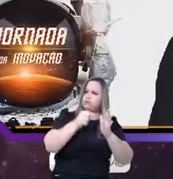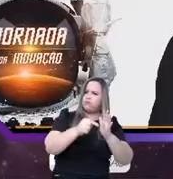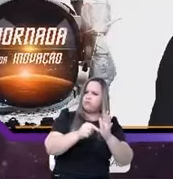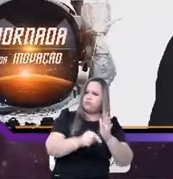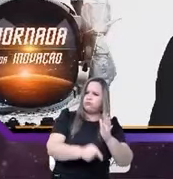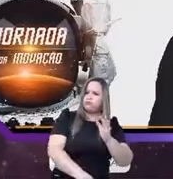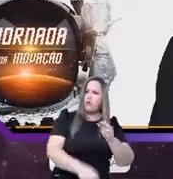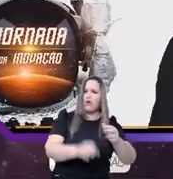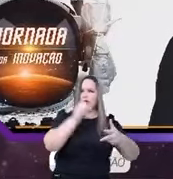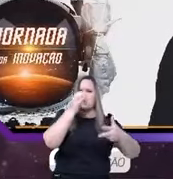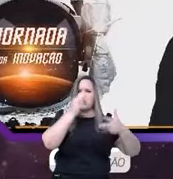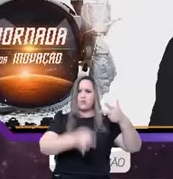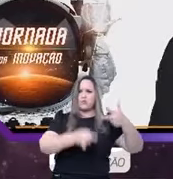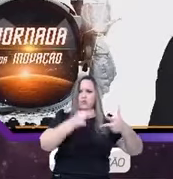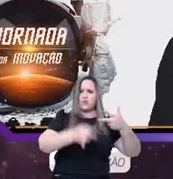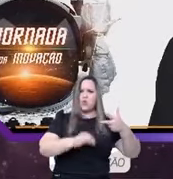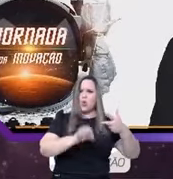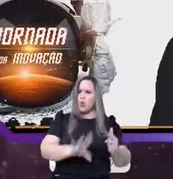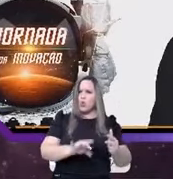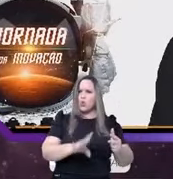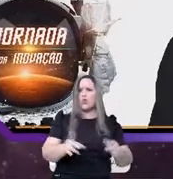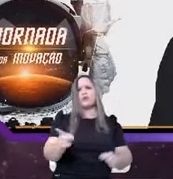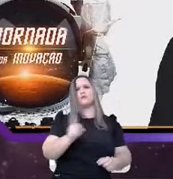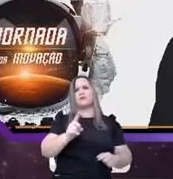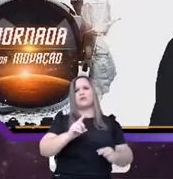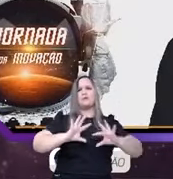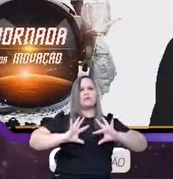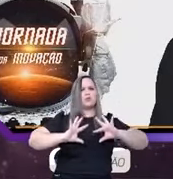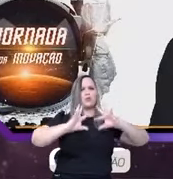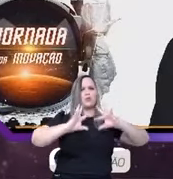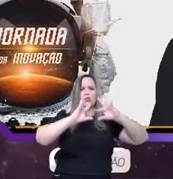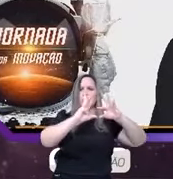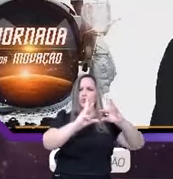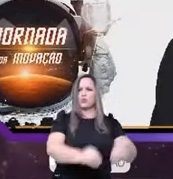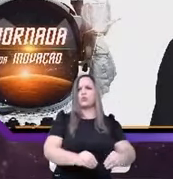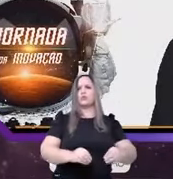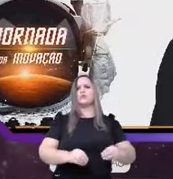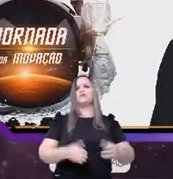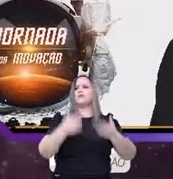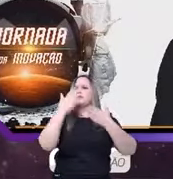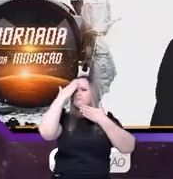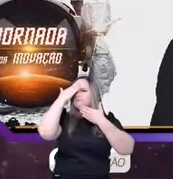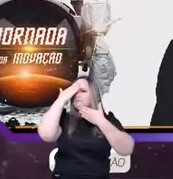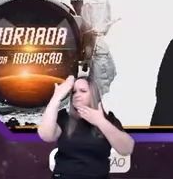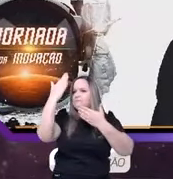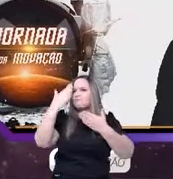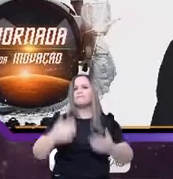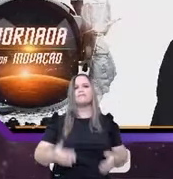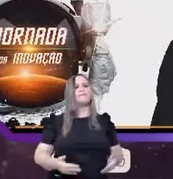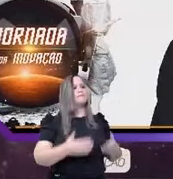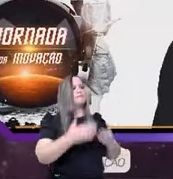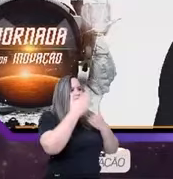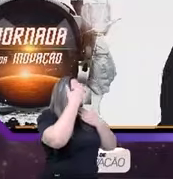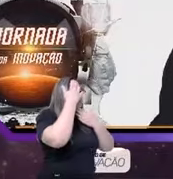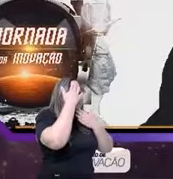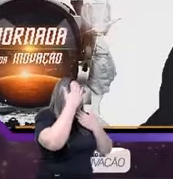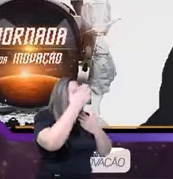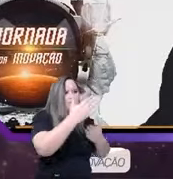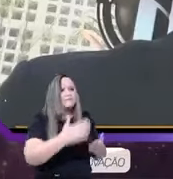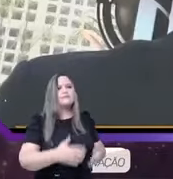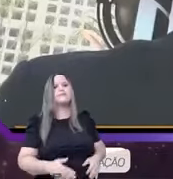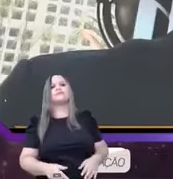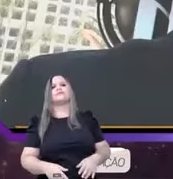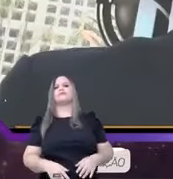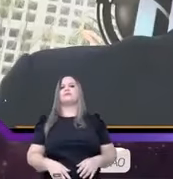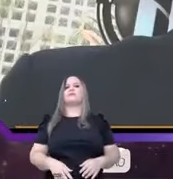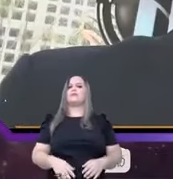Judiciário, mas de todo o contexto dos operadores do direito. Muito obrigado. Muito obrigado, Luiz. E aí, João, nosso colega